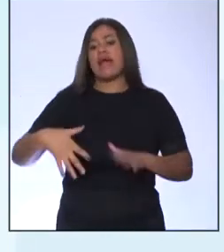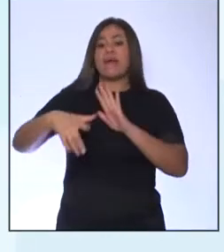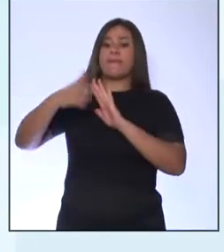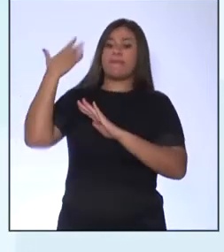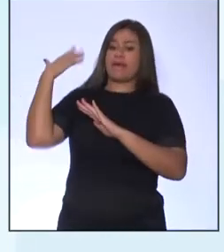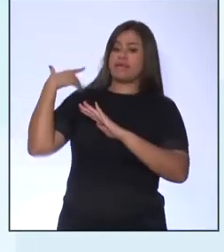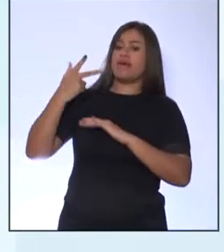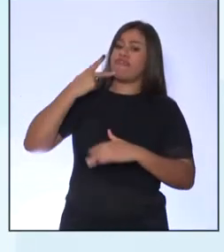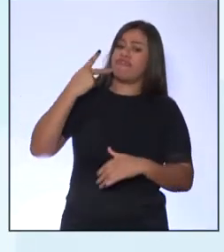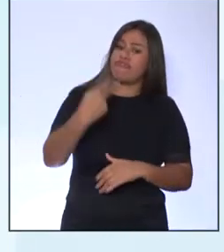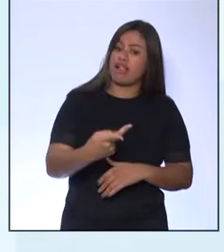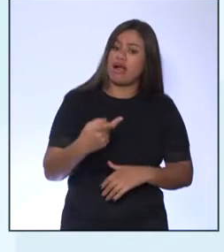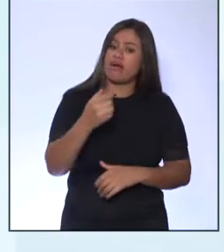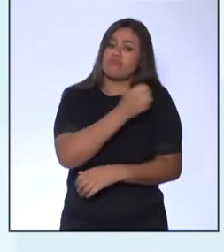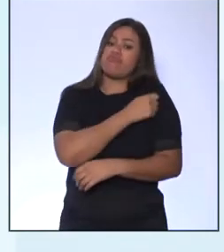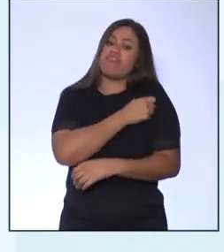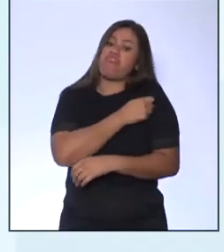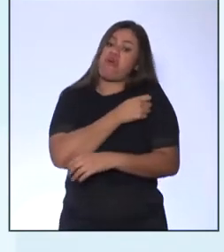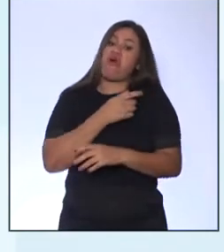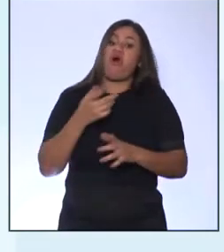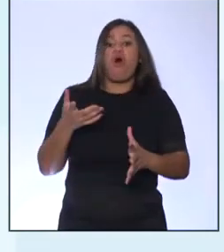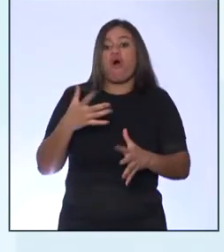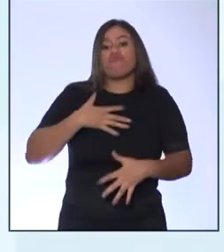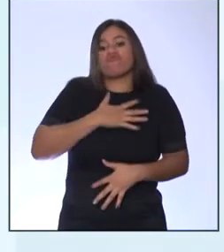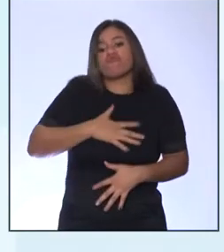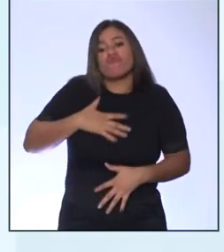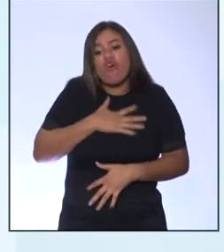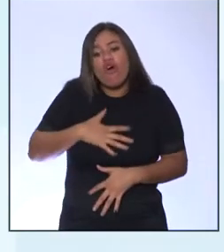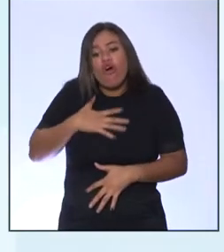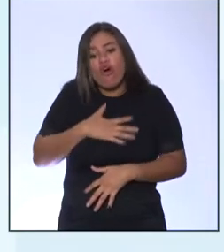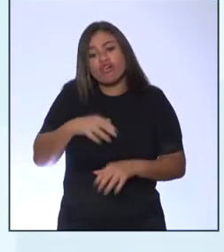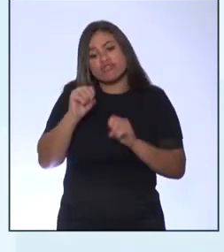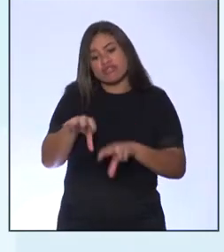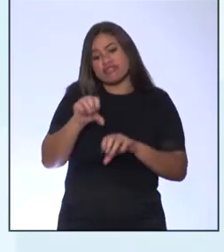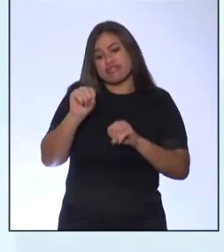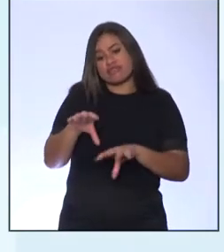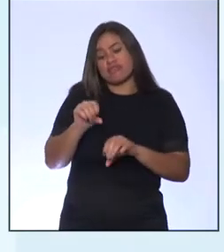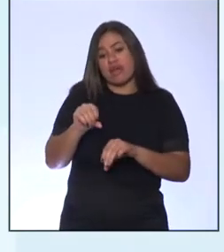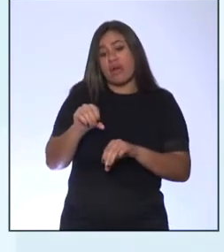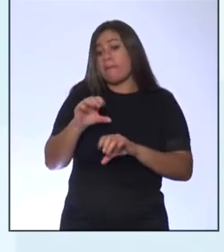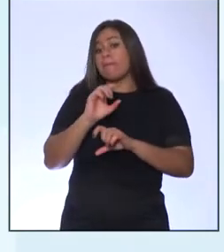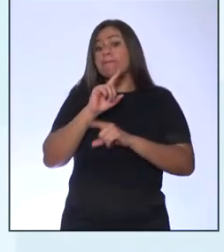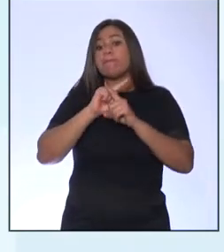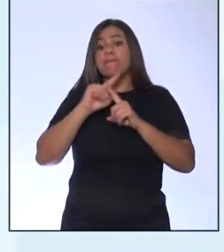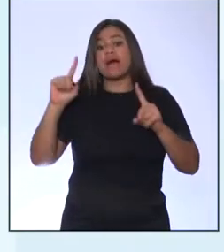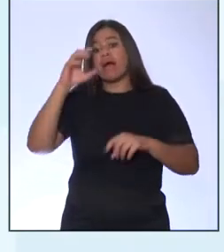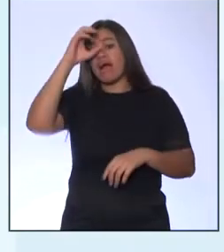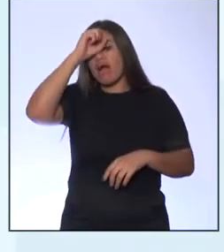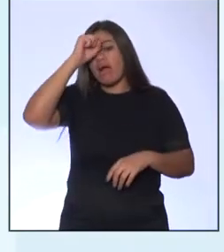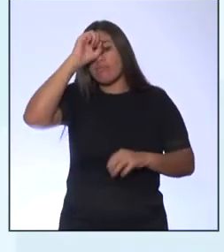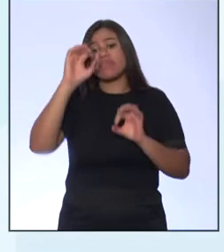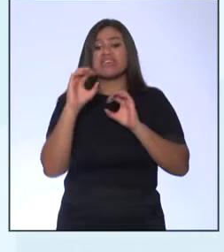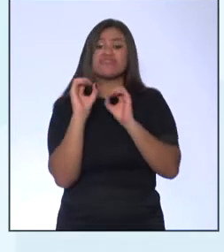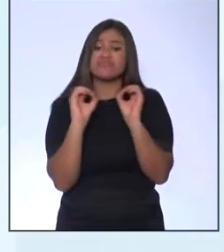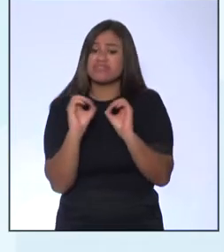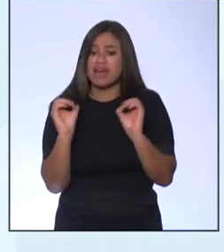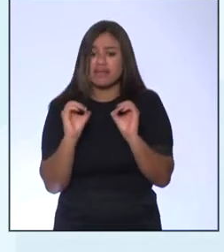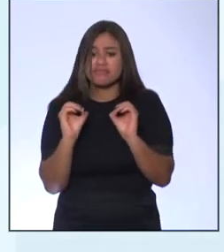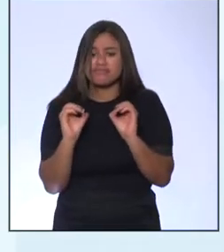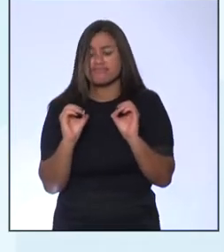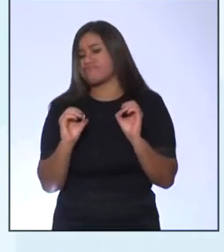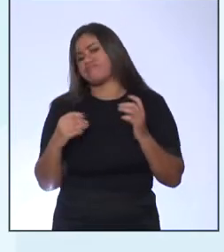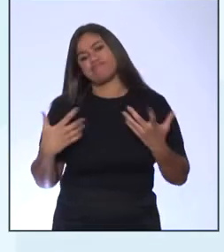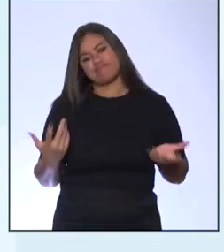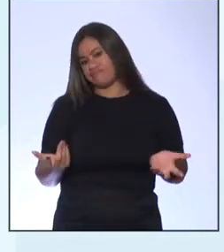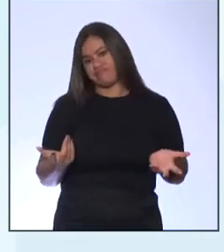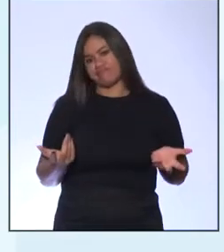olha, não adianta vocês gostarem das minhas aulas se vocês não estiverem aprendendo, se vocês não estiverem se desenvolvendo. E mais,